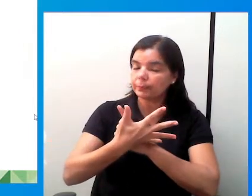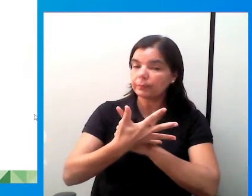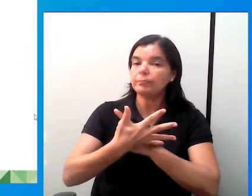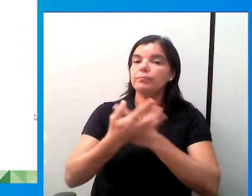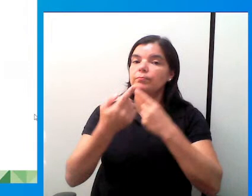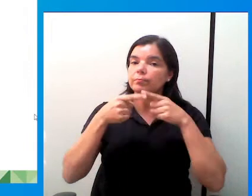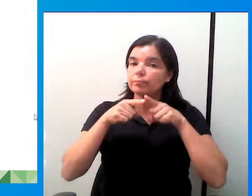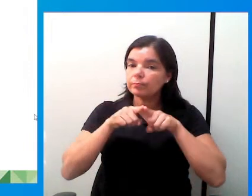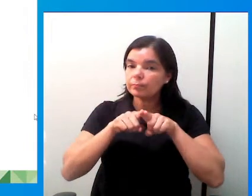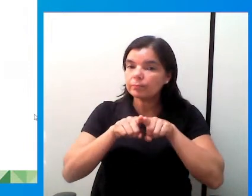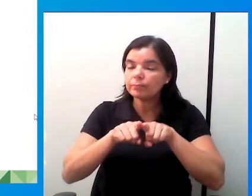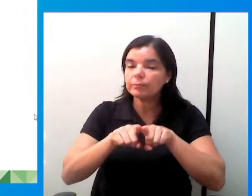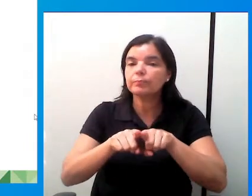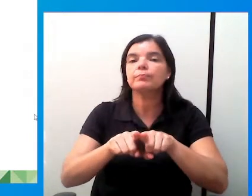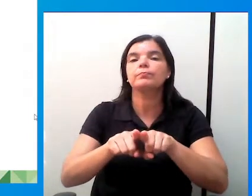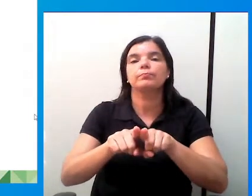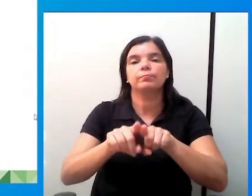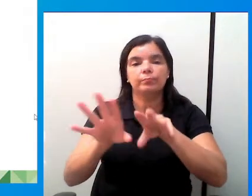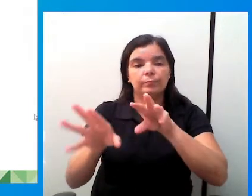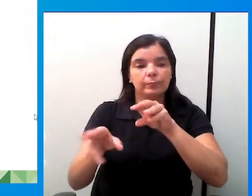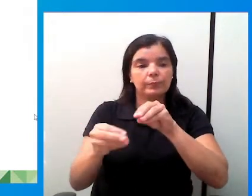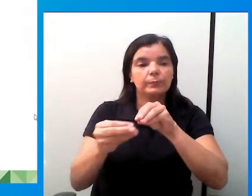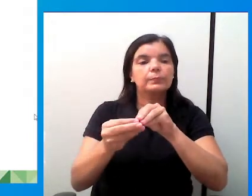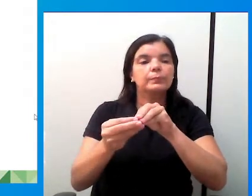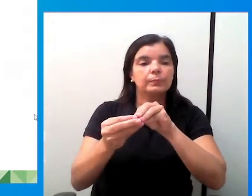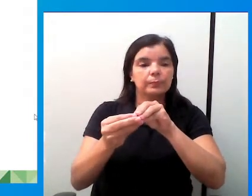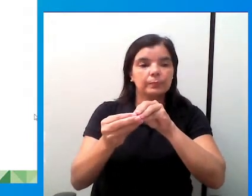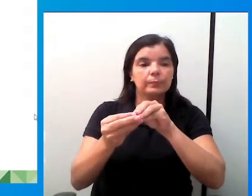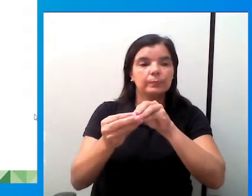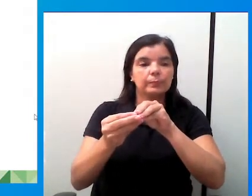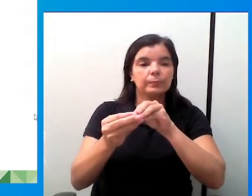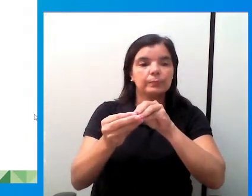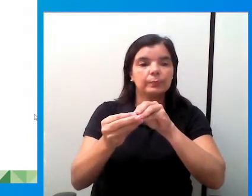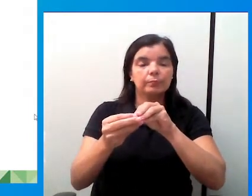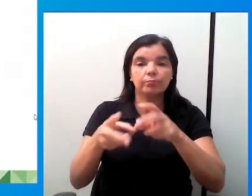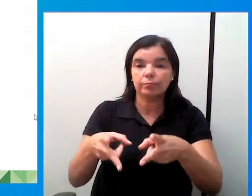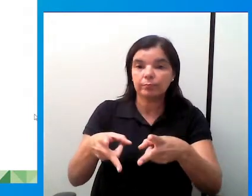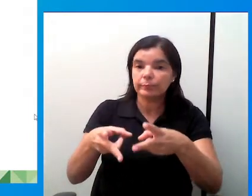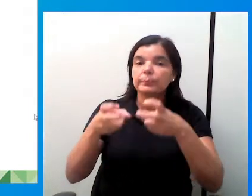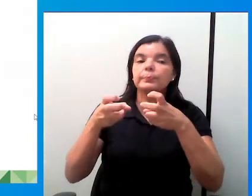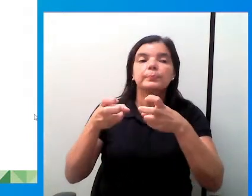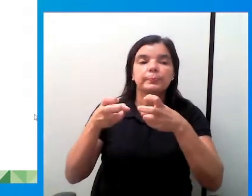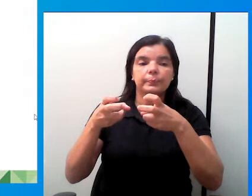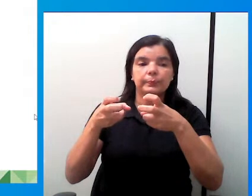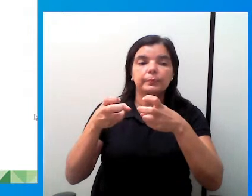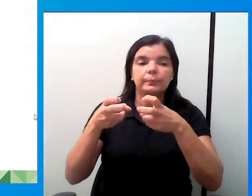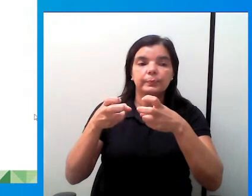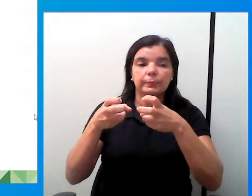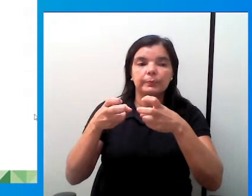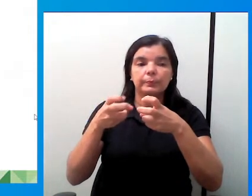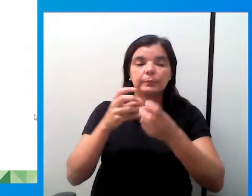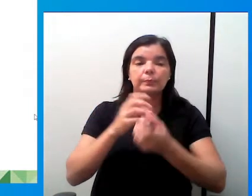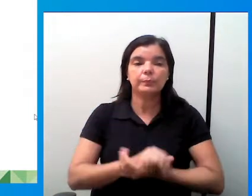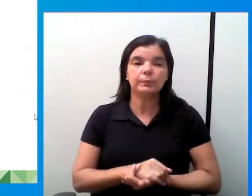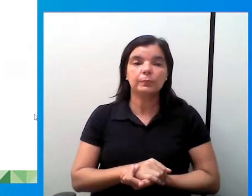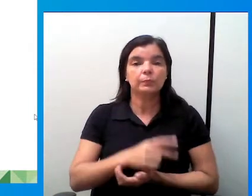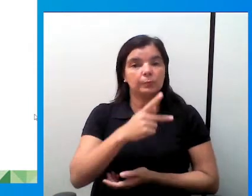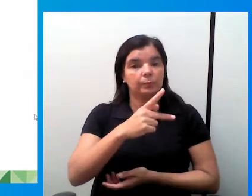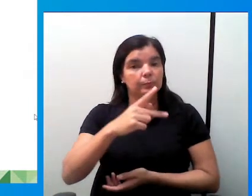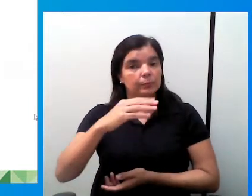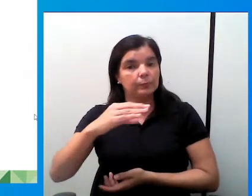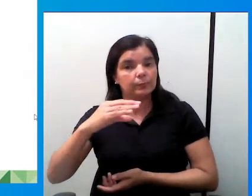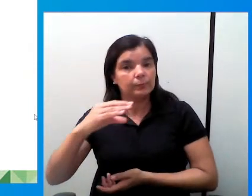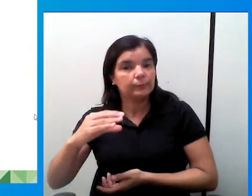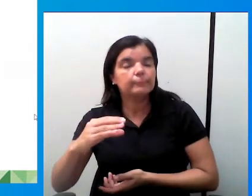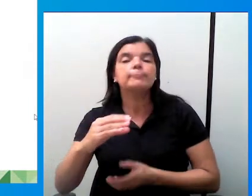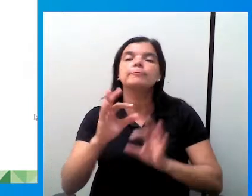juntos na implantação da política, na percepção de como os PPCs eles serão